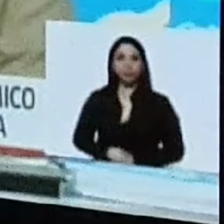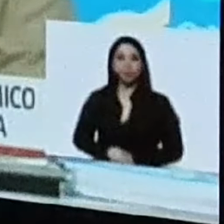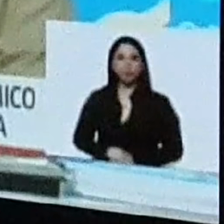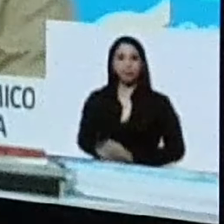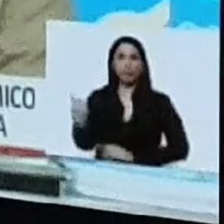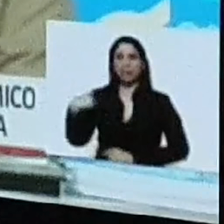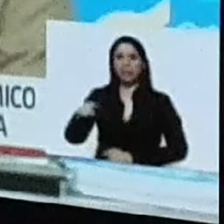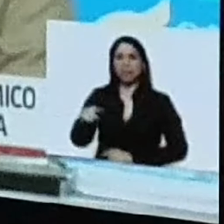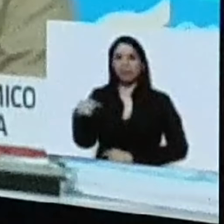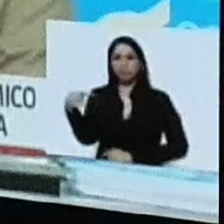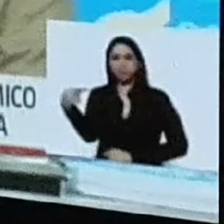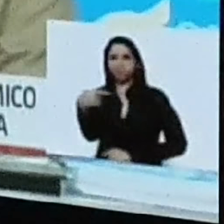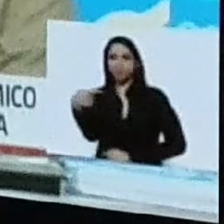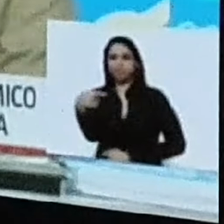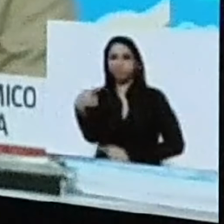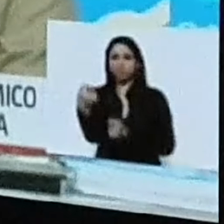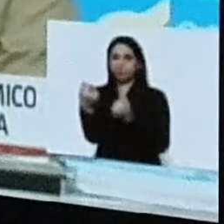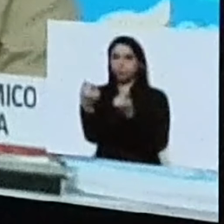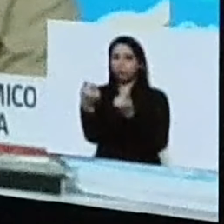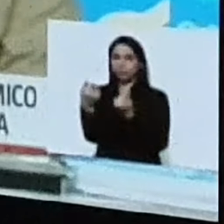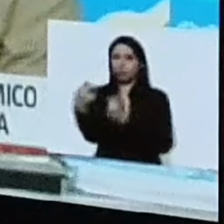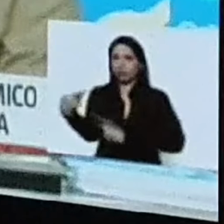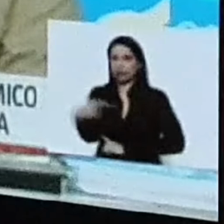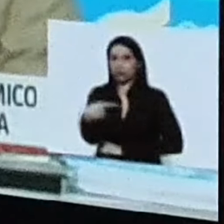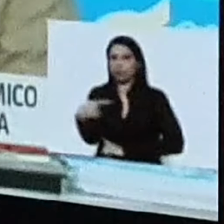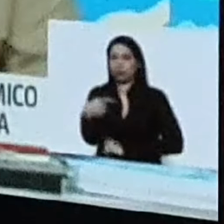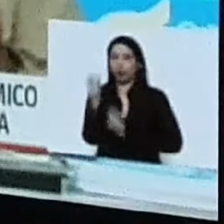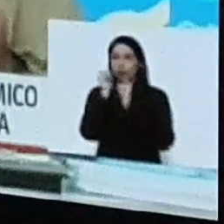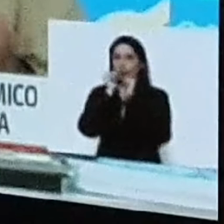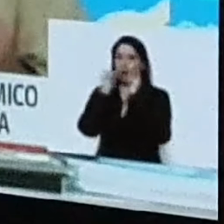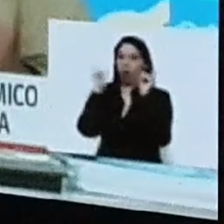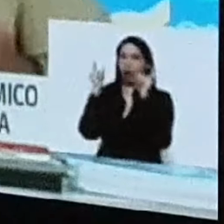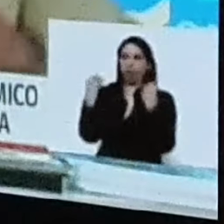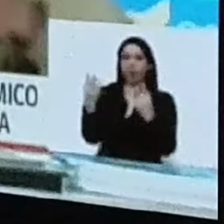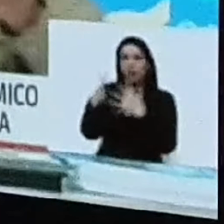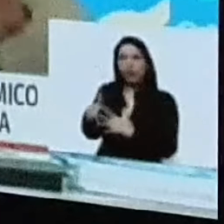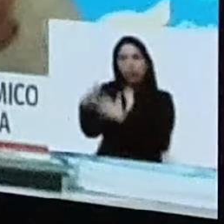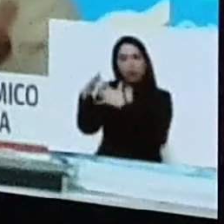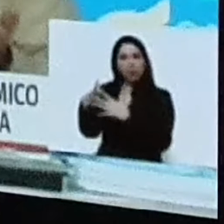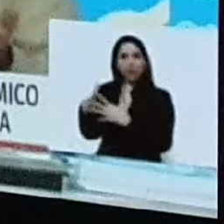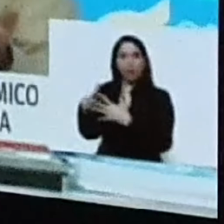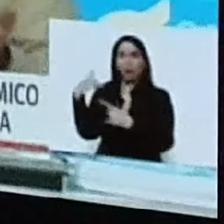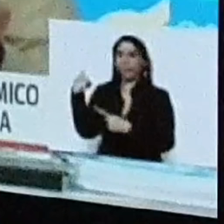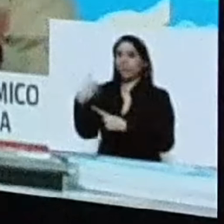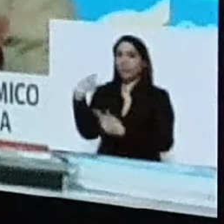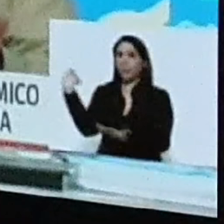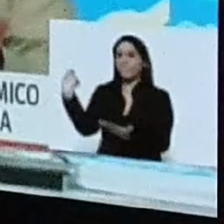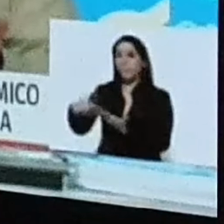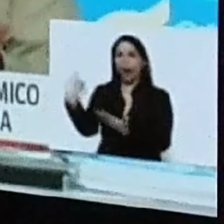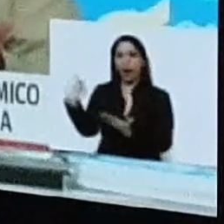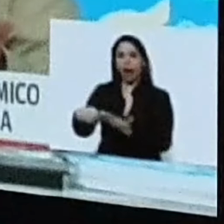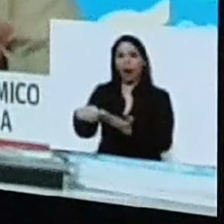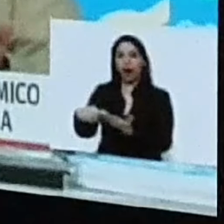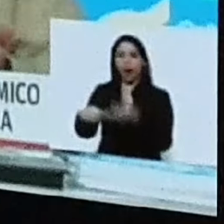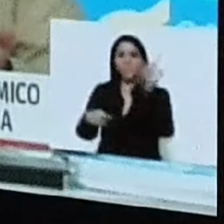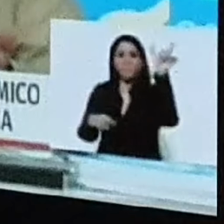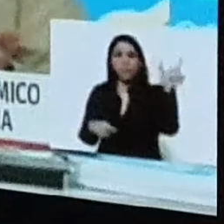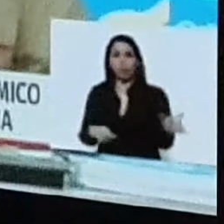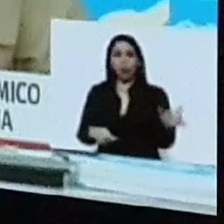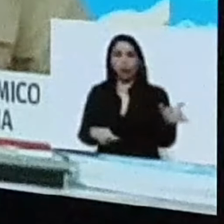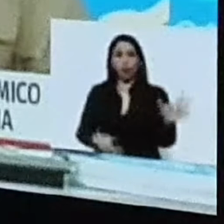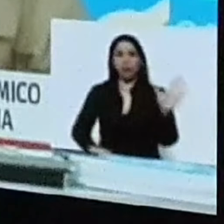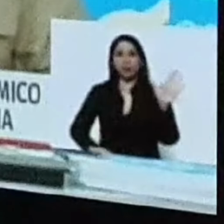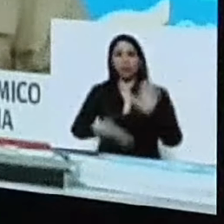tuvo valor negativo. Eso es increíble. O sea, los Estados Unidos tienen que pagarle a la persona que se va a llevar